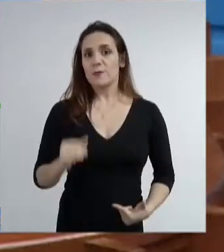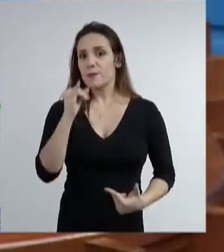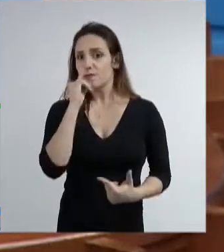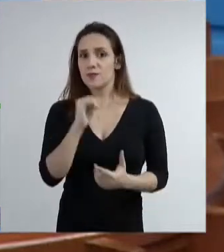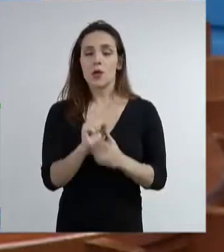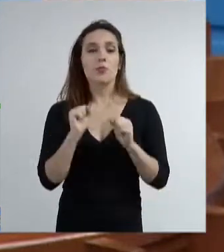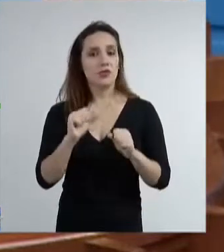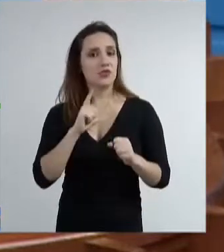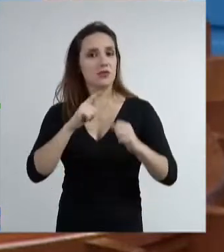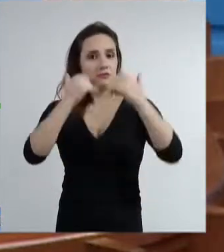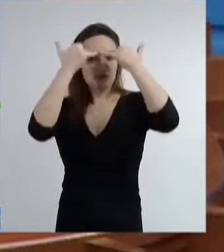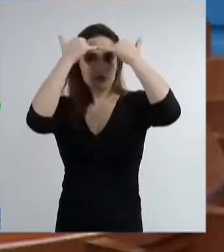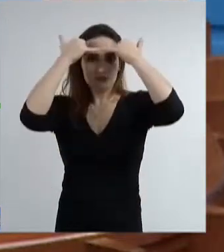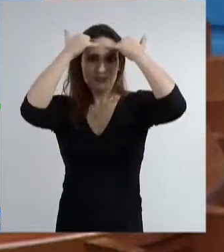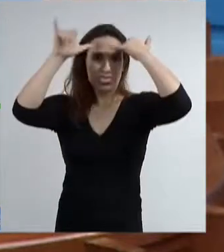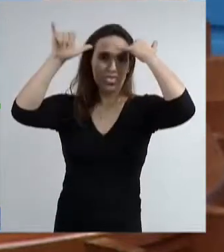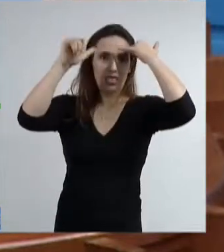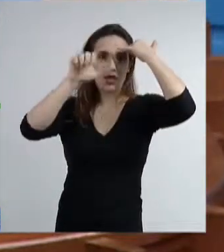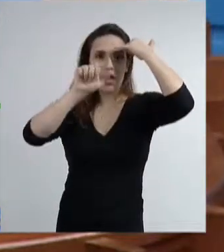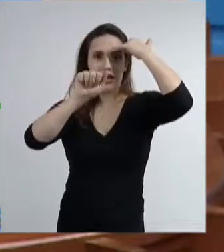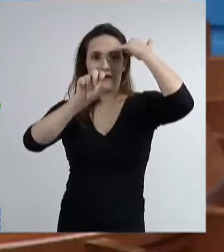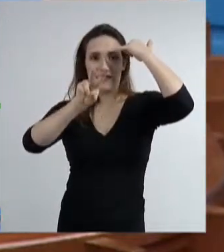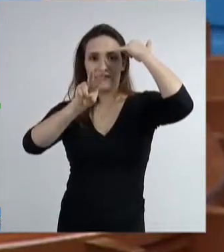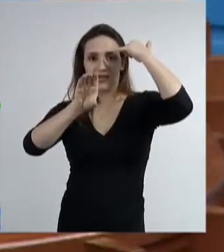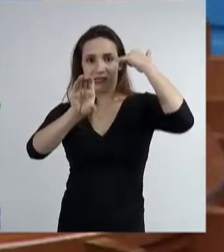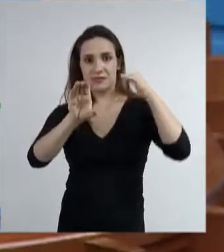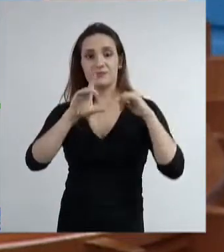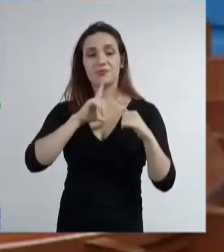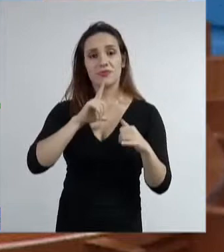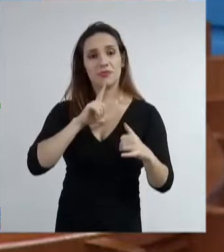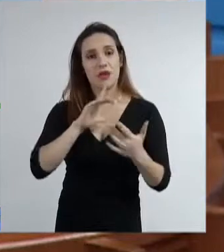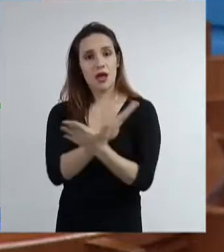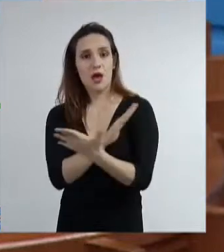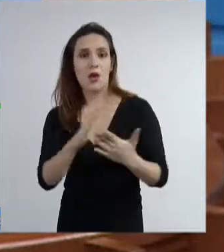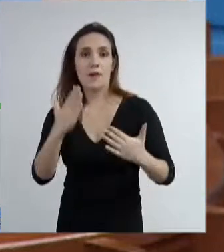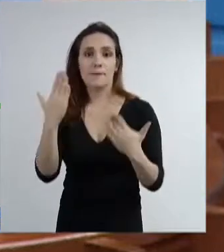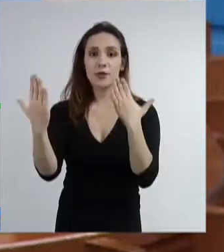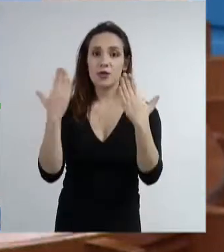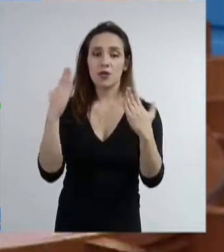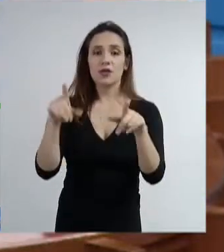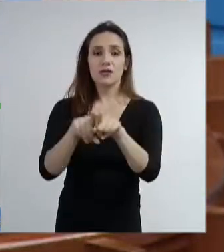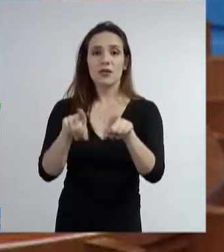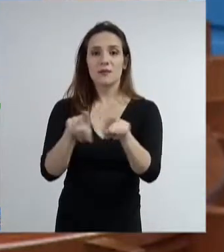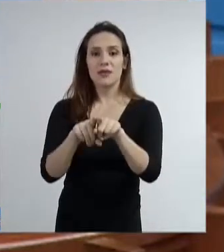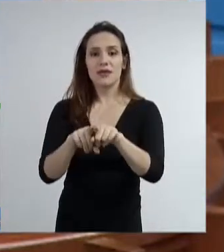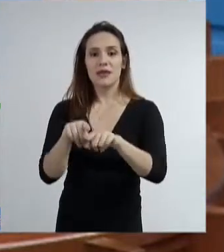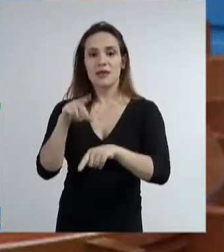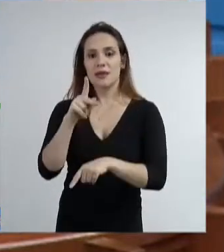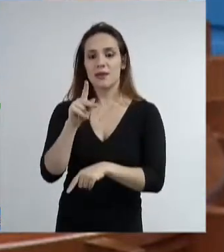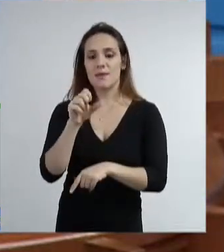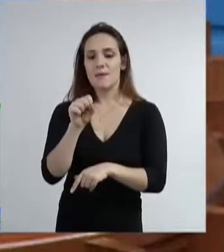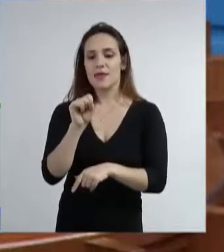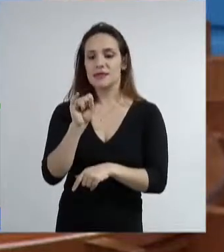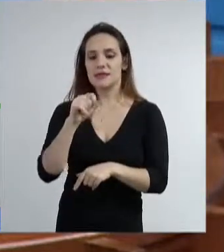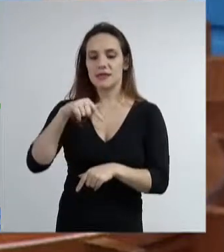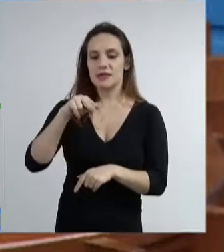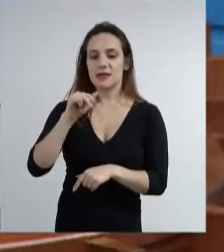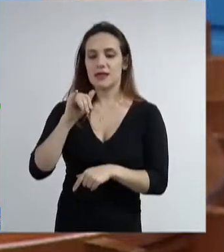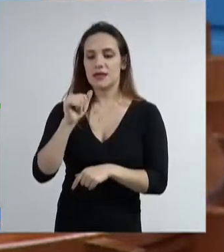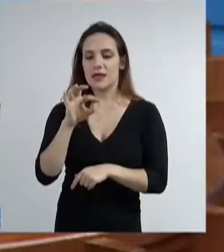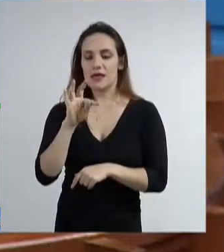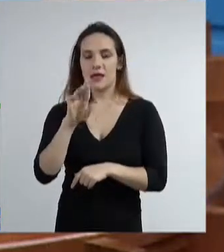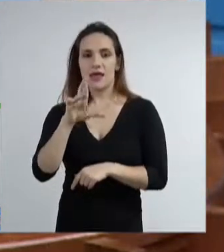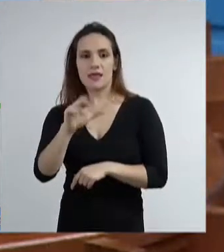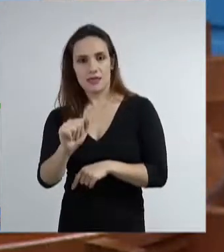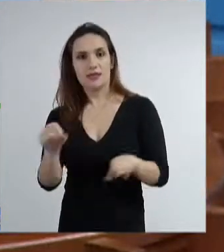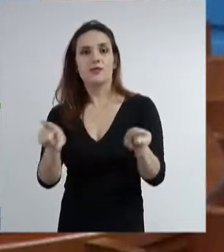um AVC. Os psicólogos e psiquiatras sabem muito bem disso. E eu gostaria aqui